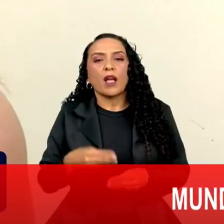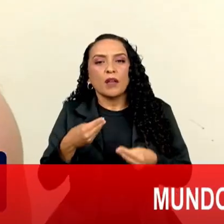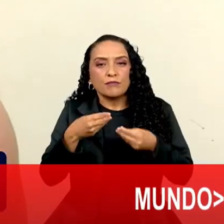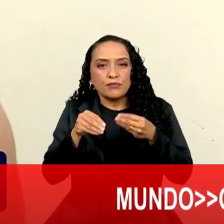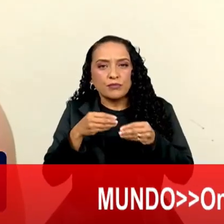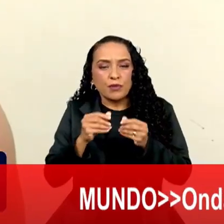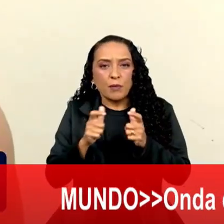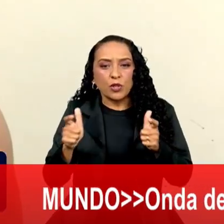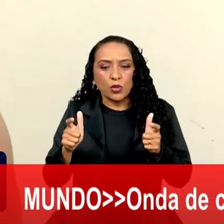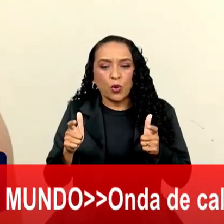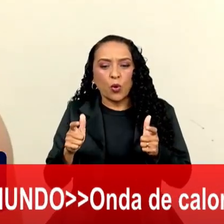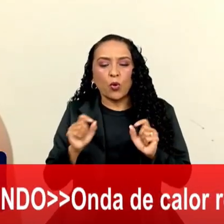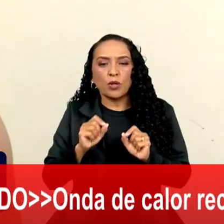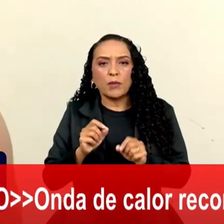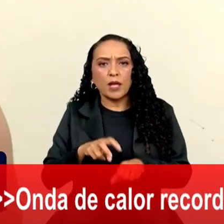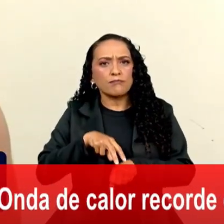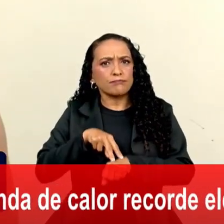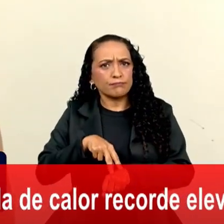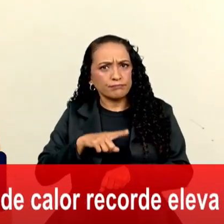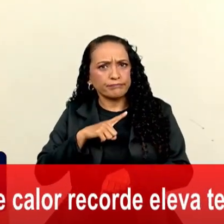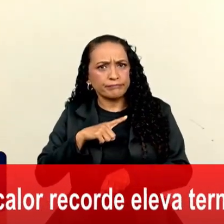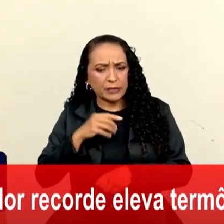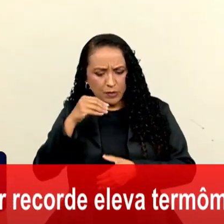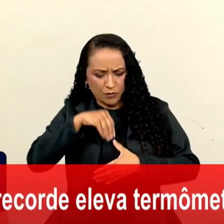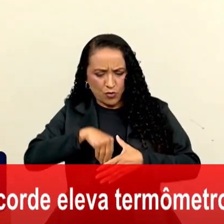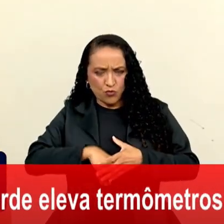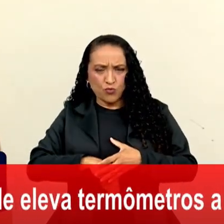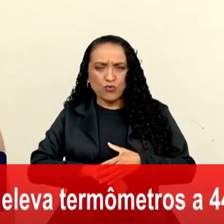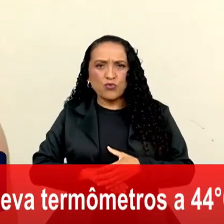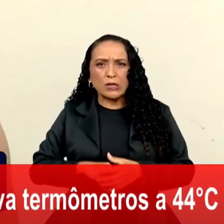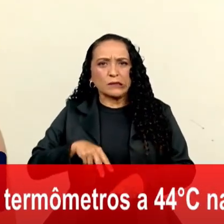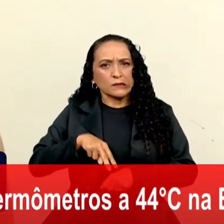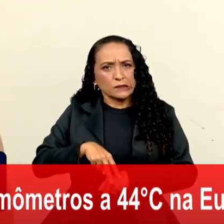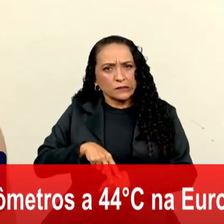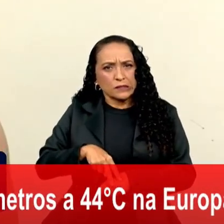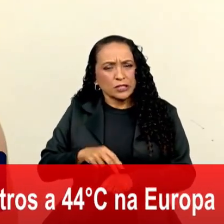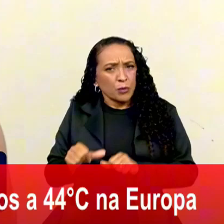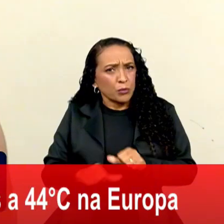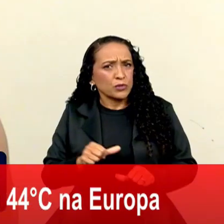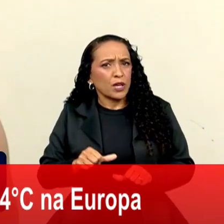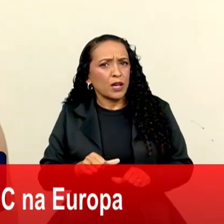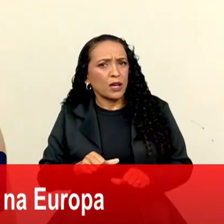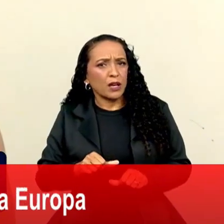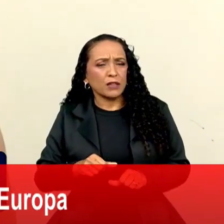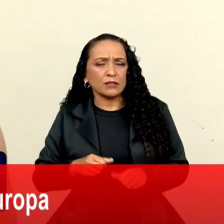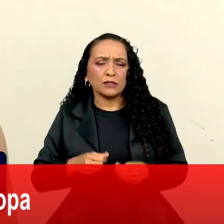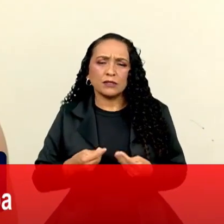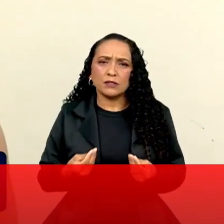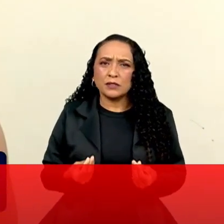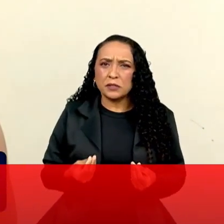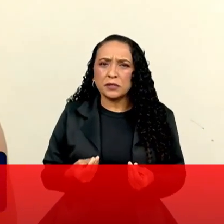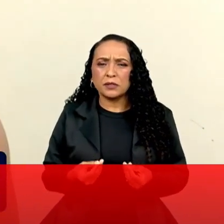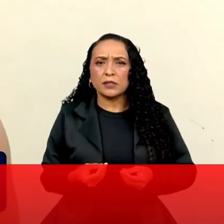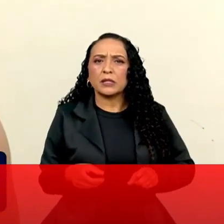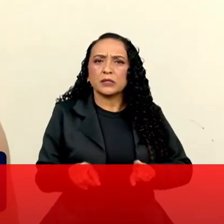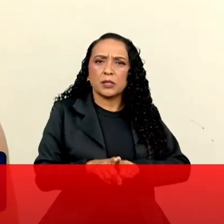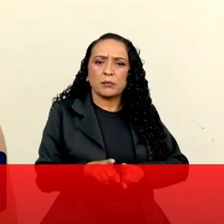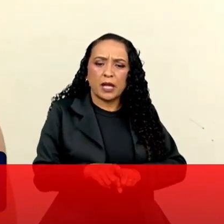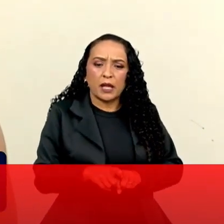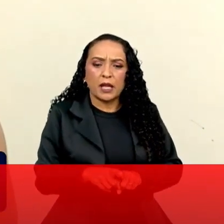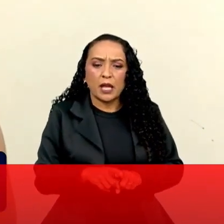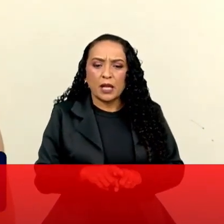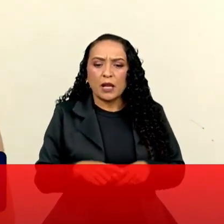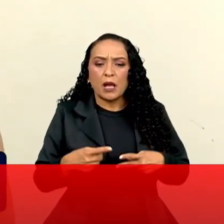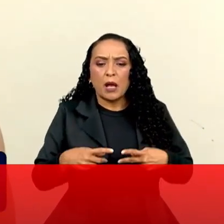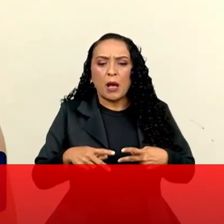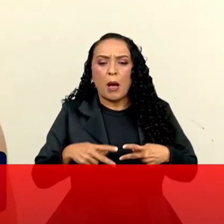permeabilidade, que tinha resistência, estava ali uma resistência alterada, que proteínas